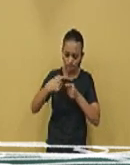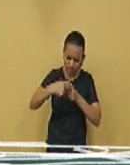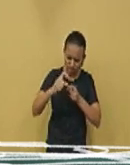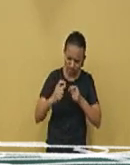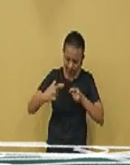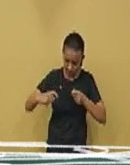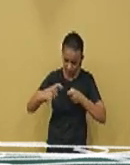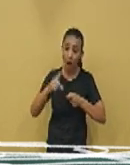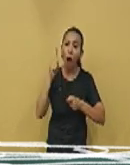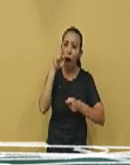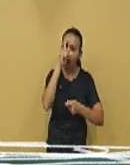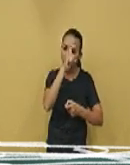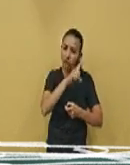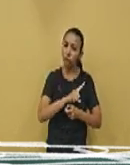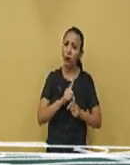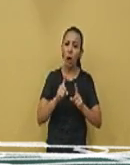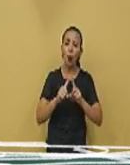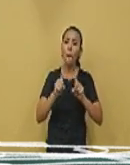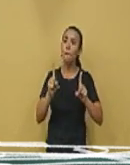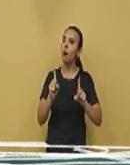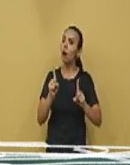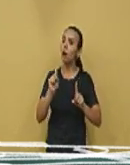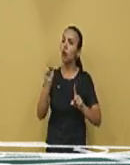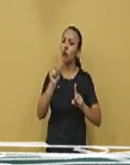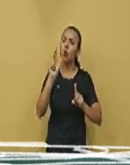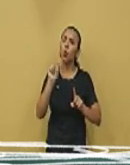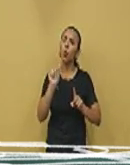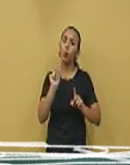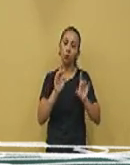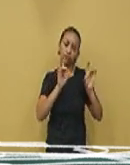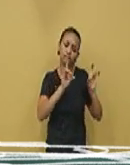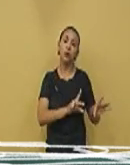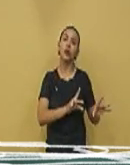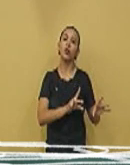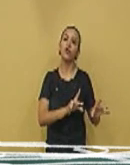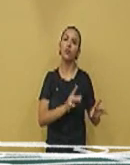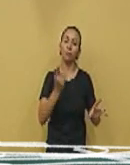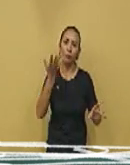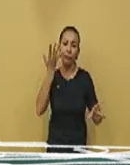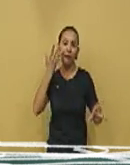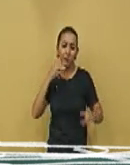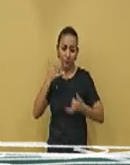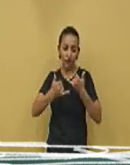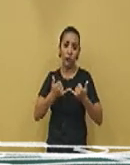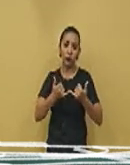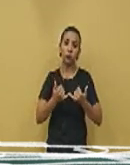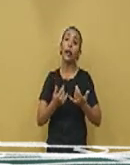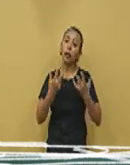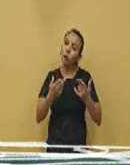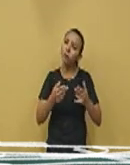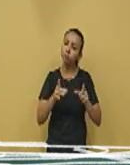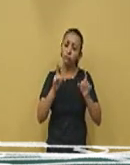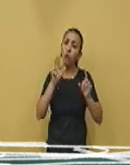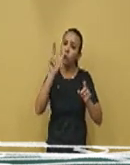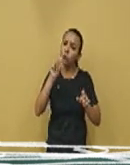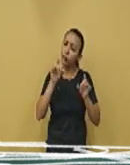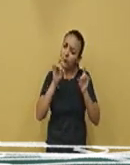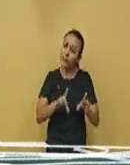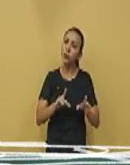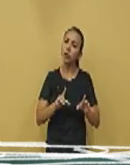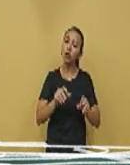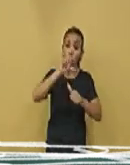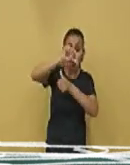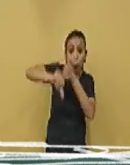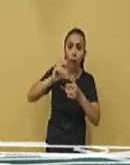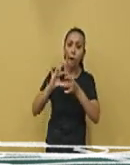Mas nós nunca desistimos dos quebra-cabeças nas infâncias. E nunca desistiremos de tentar transformar essa universidade na unidade, que é